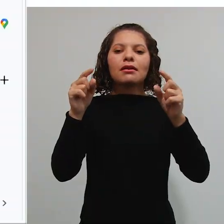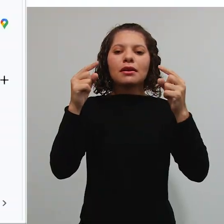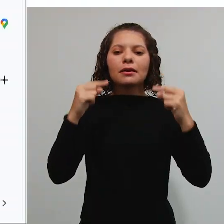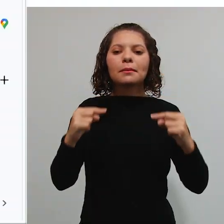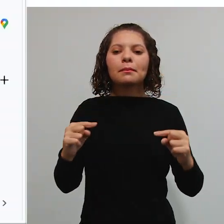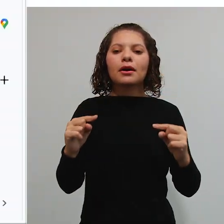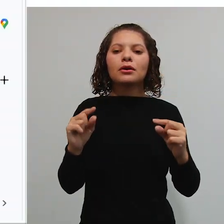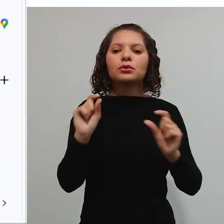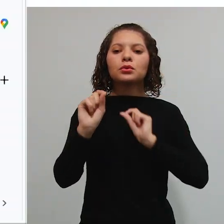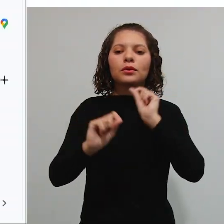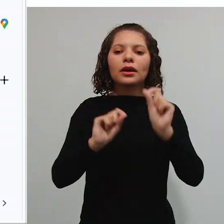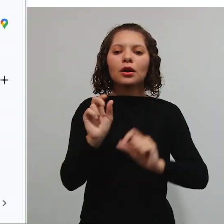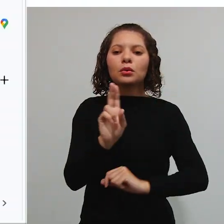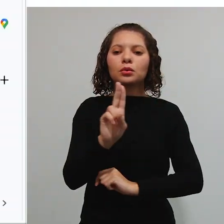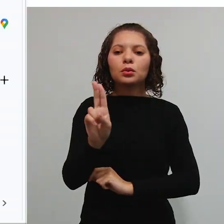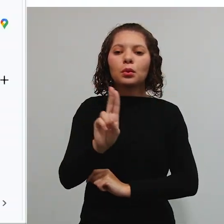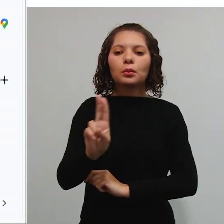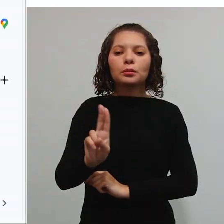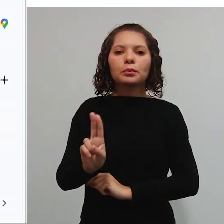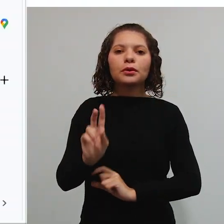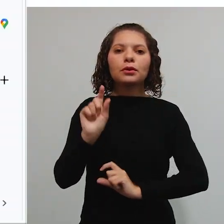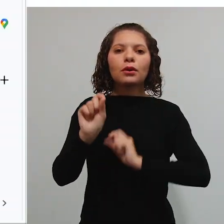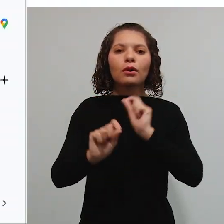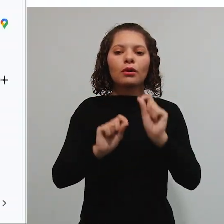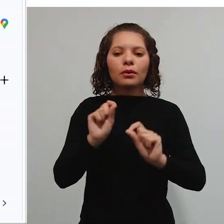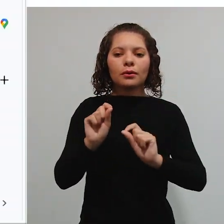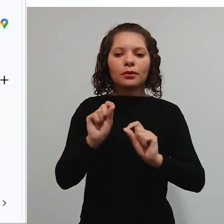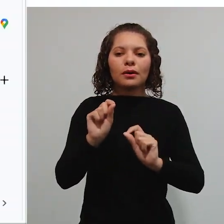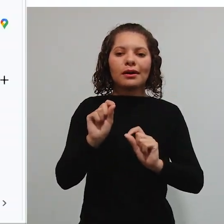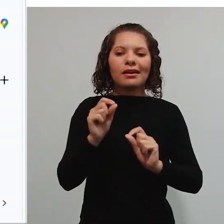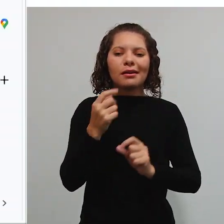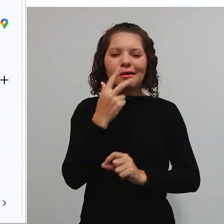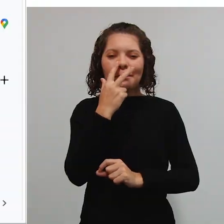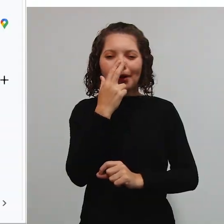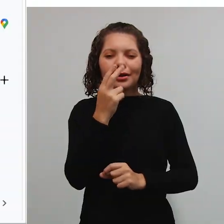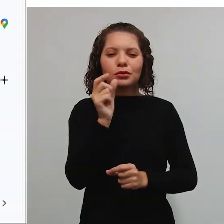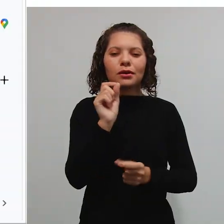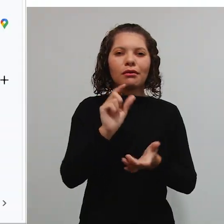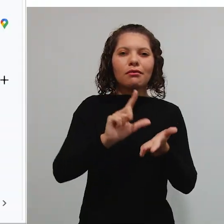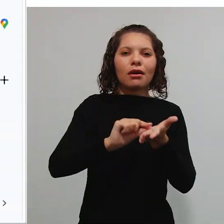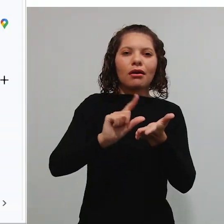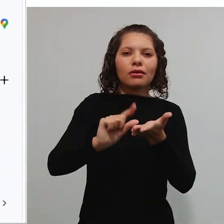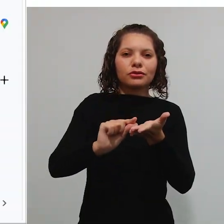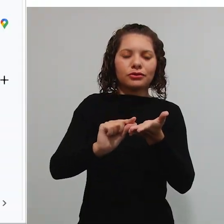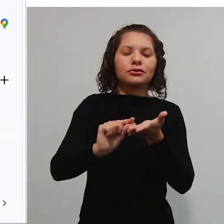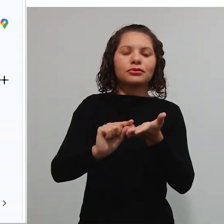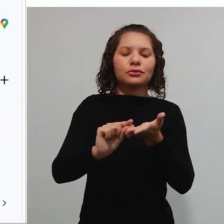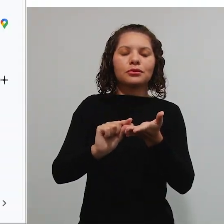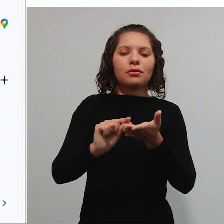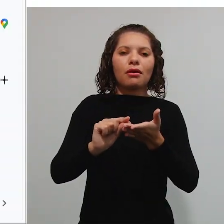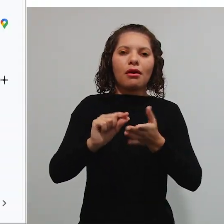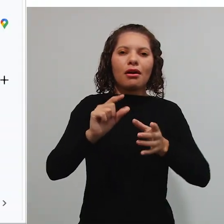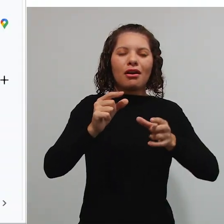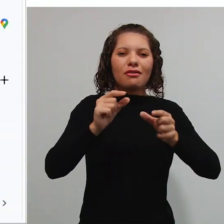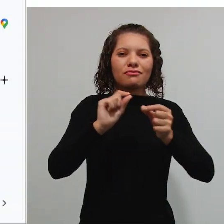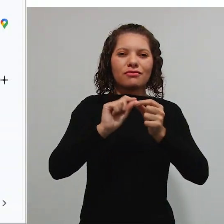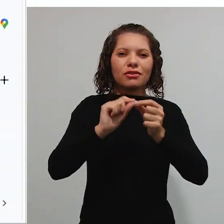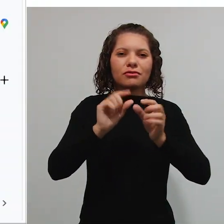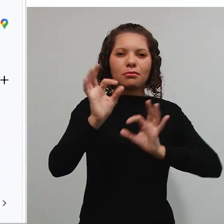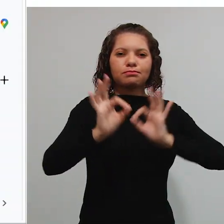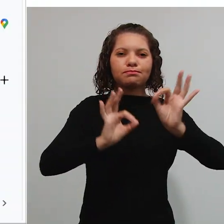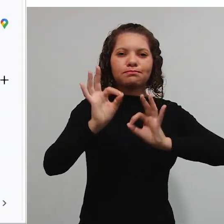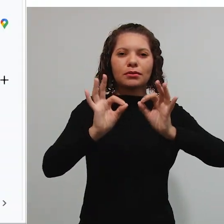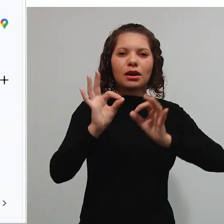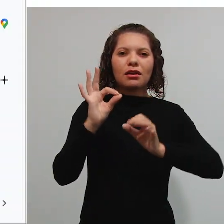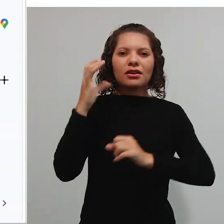nome. Aqui eu estou usando que modelo? Aqui eu estou usando um modelo de artigo, que é o tipo de produção científica mais